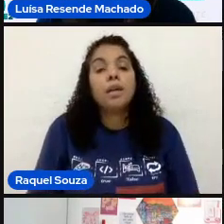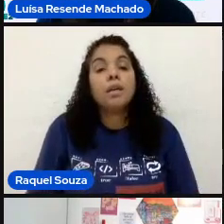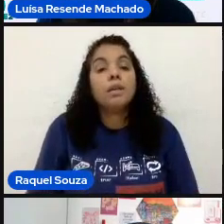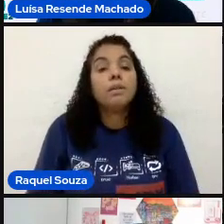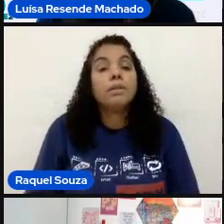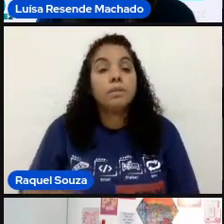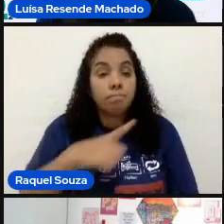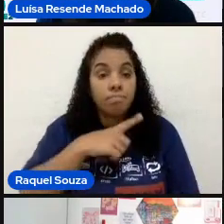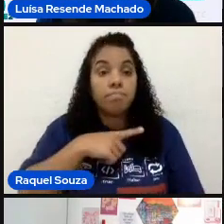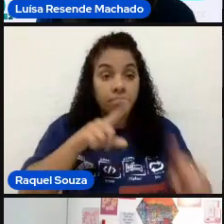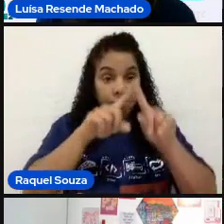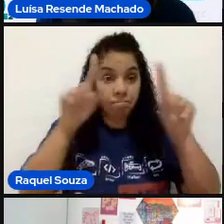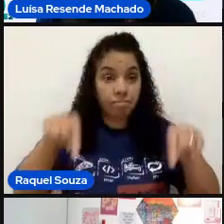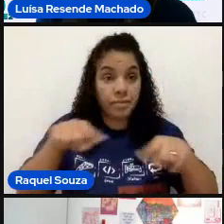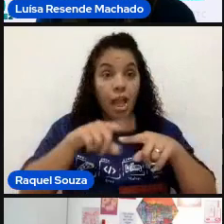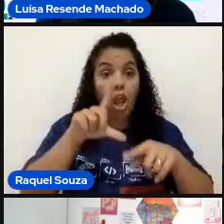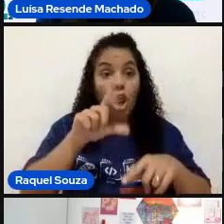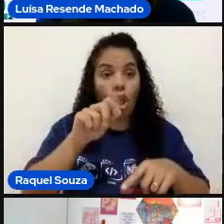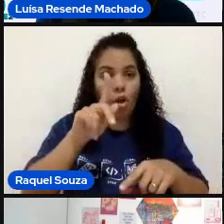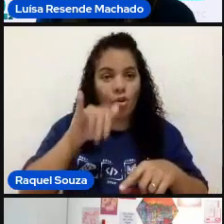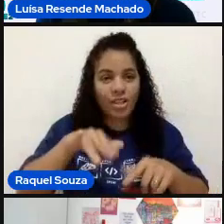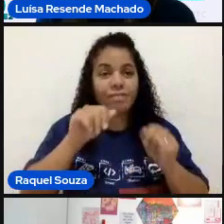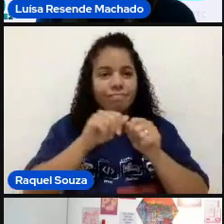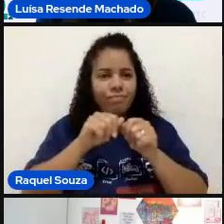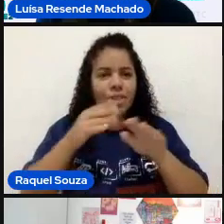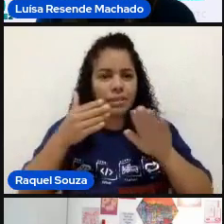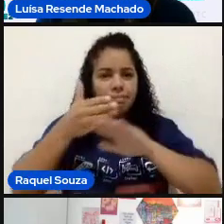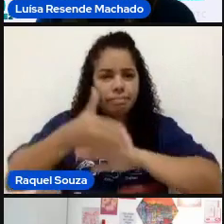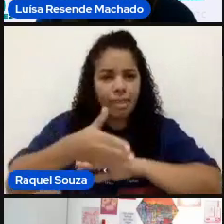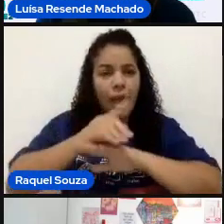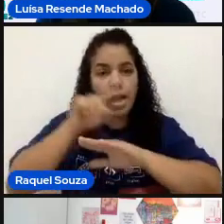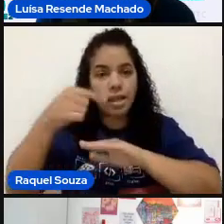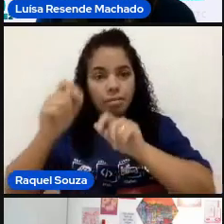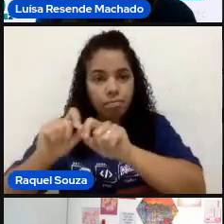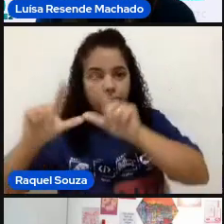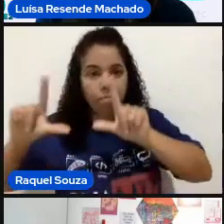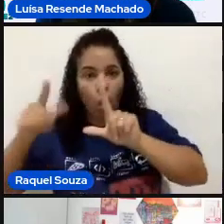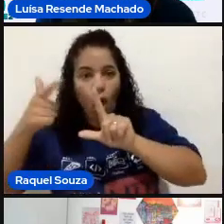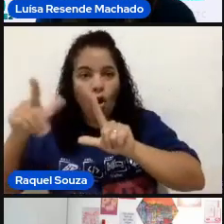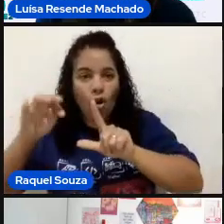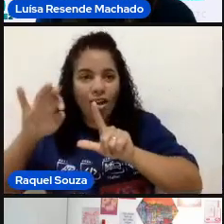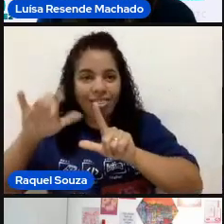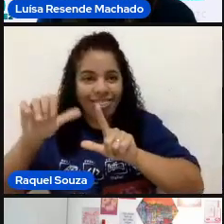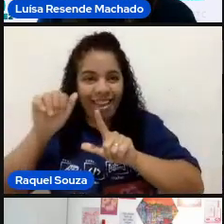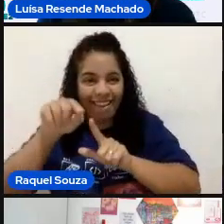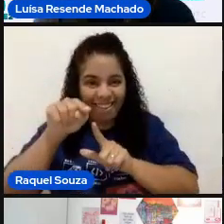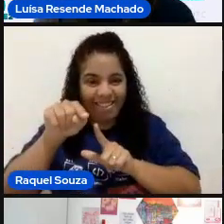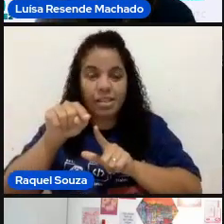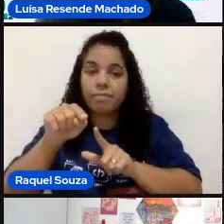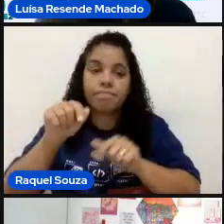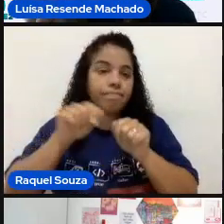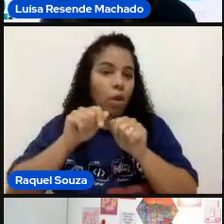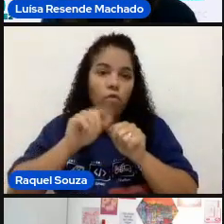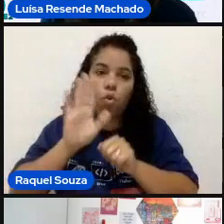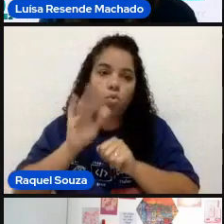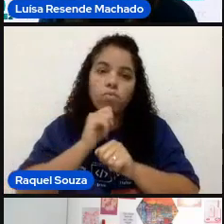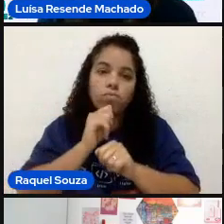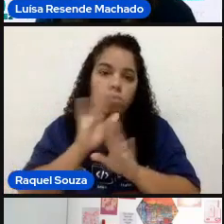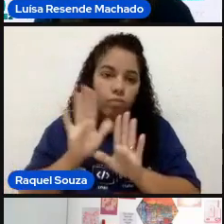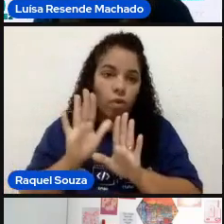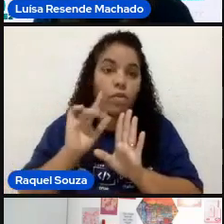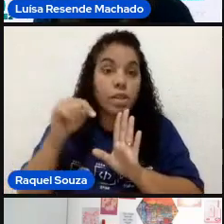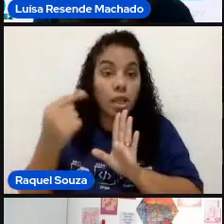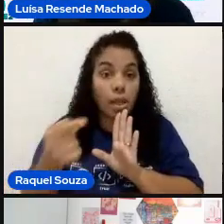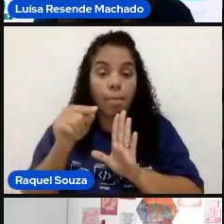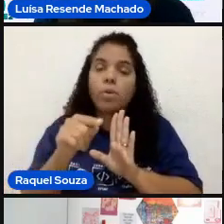tela de login. Uma vez que eu fiz o login, eu vou vir para essa tela aqui. Essa tela aqui não foi desenvolvida. Depois dela